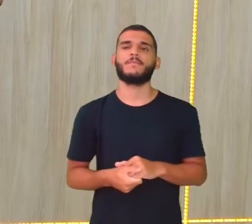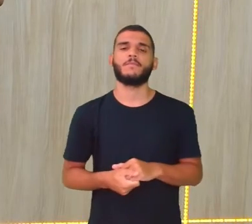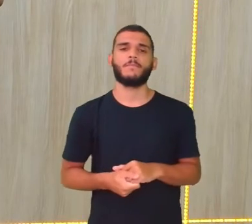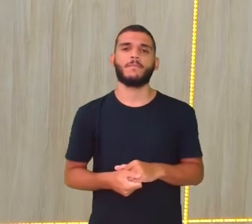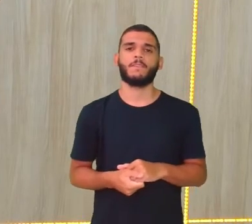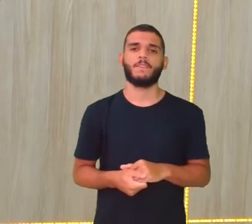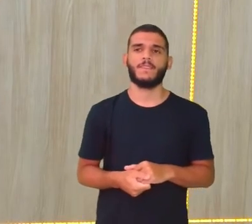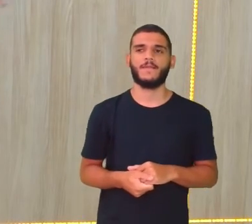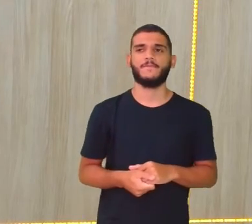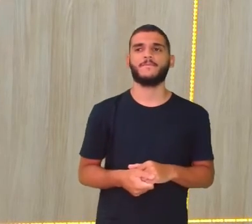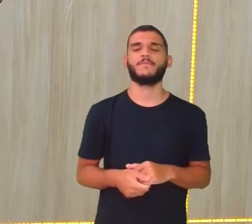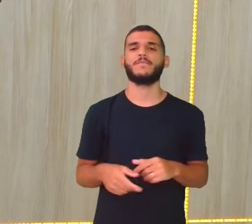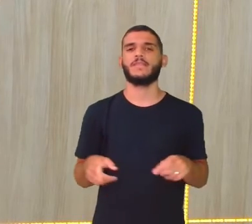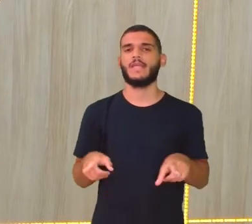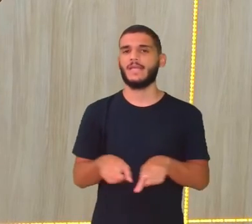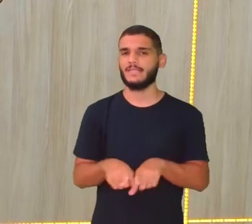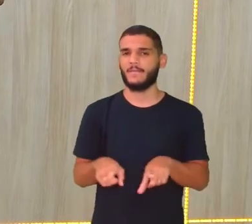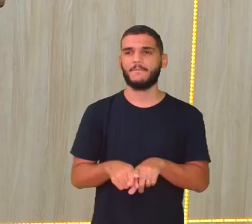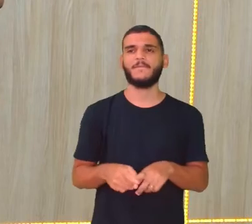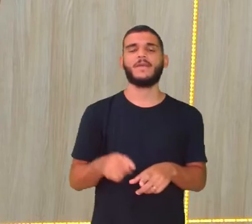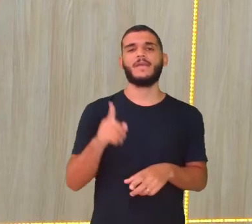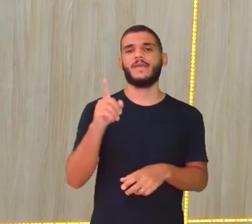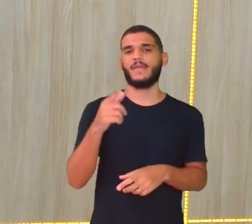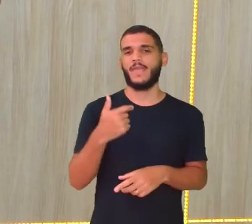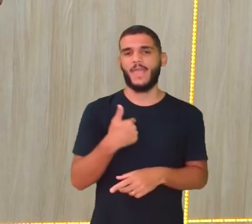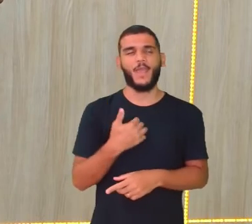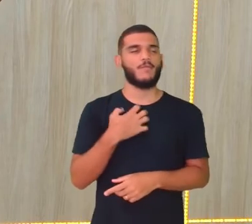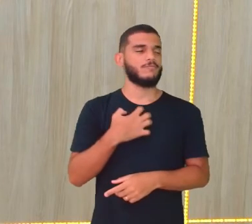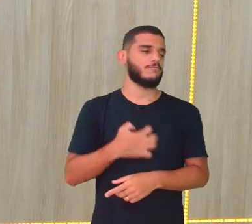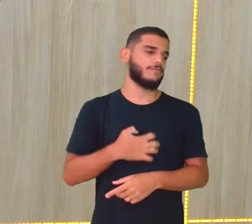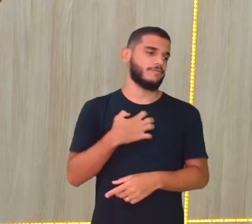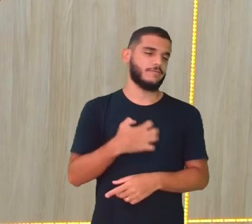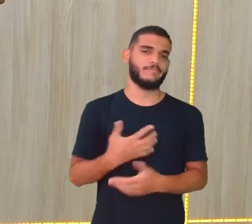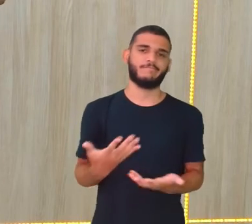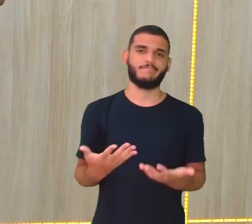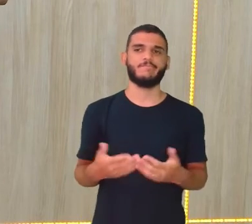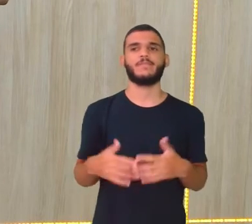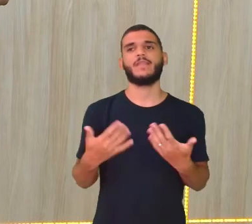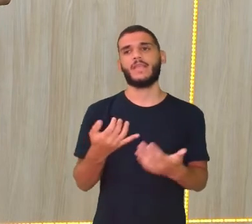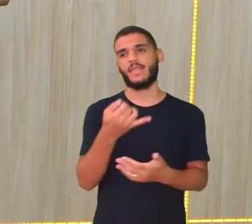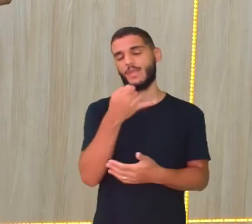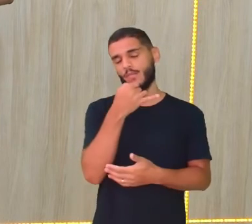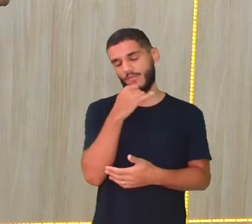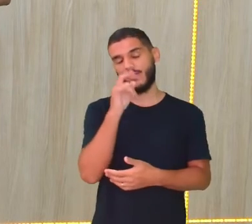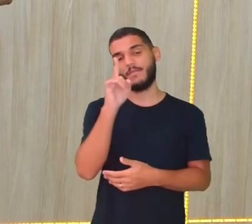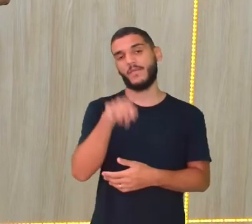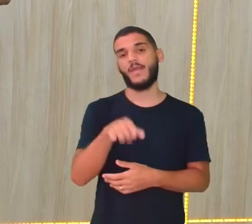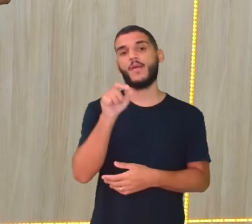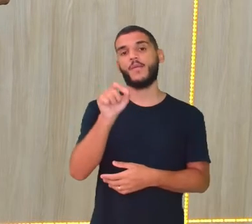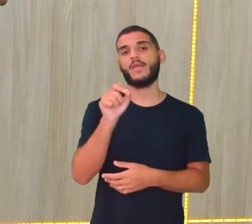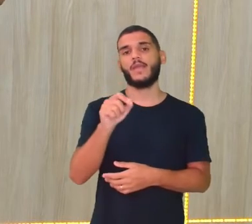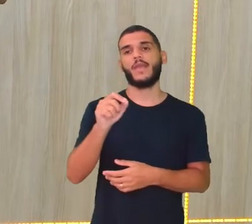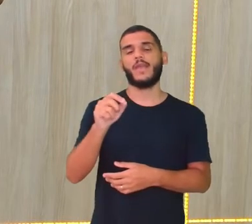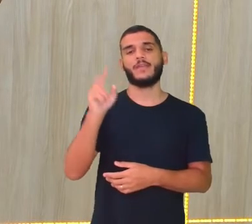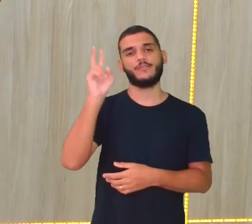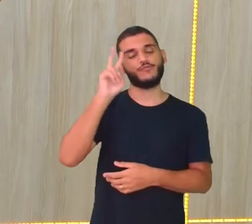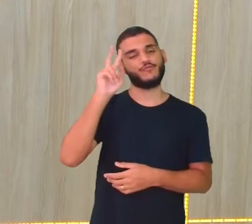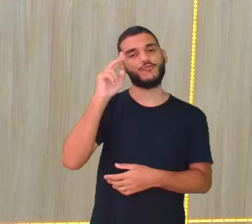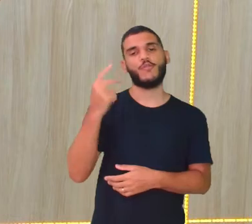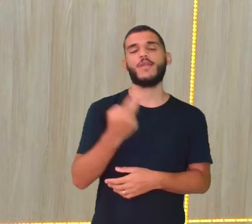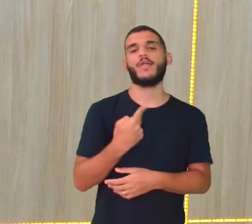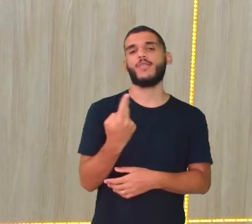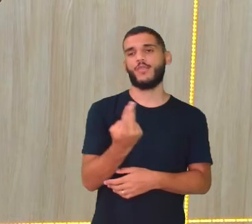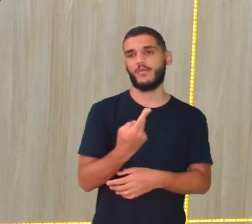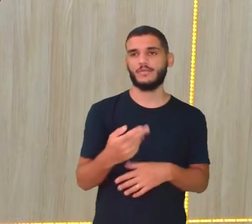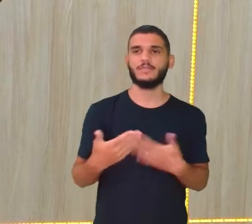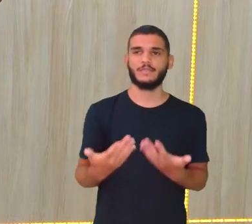é uma indignação que eu sinto, assim, falando essas coisas. Mas, infelizmente, é a nossa história. Mas, por outro lado, felizmente,